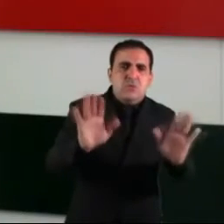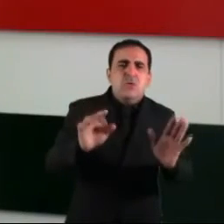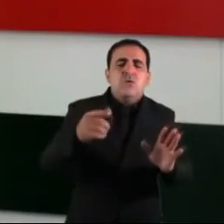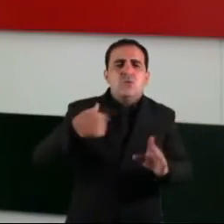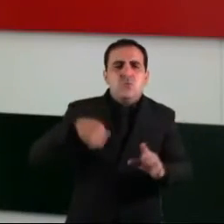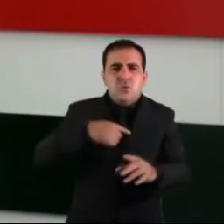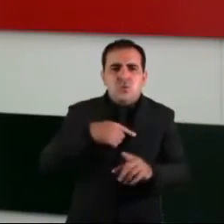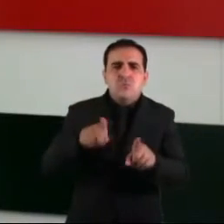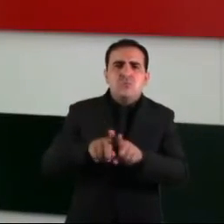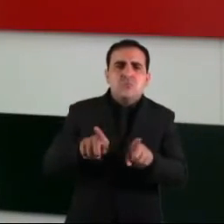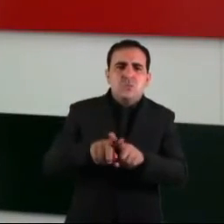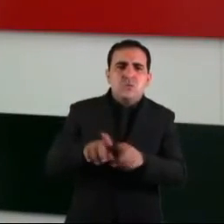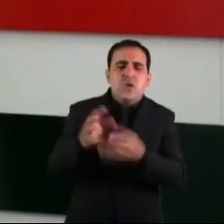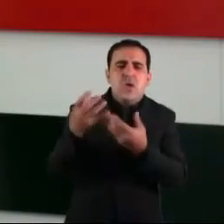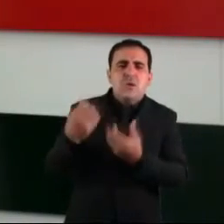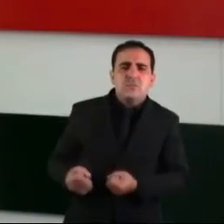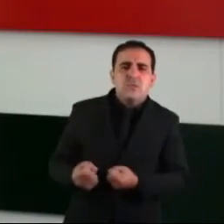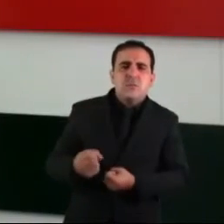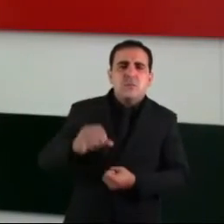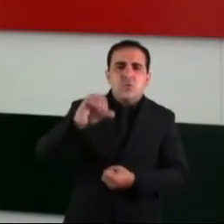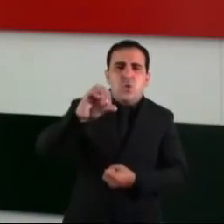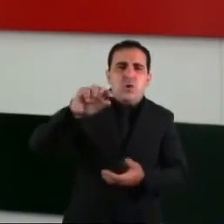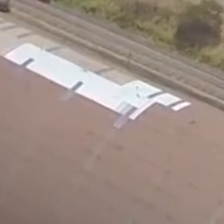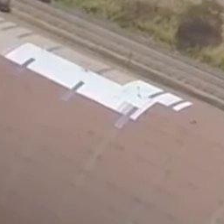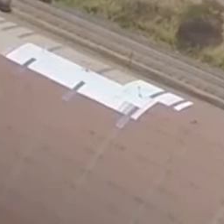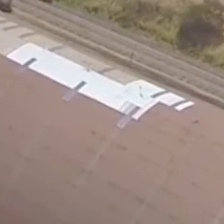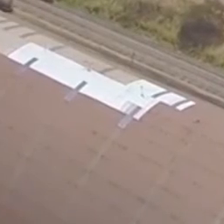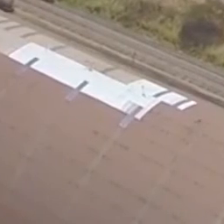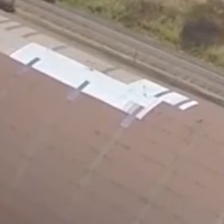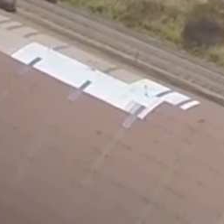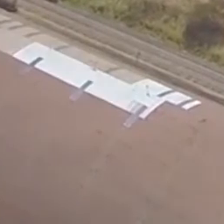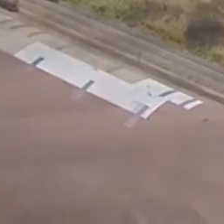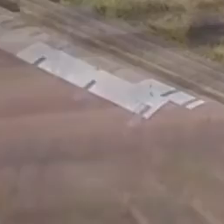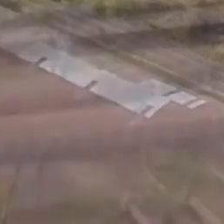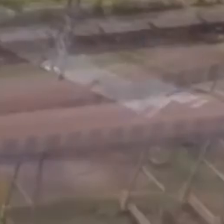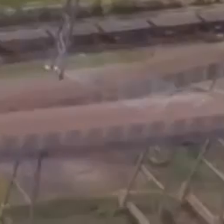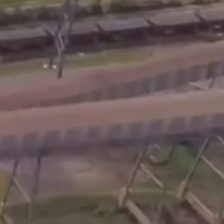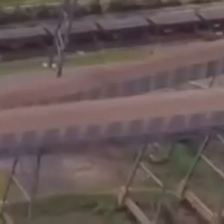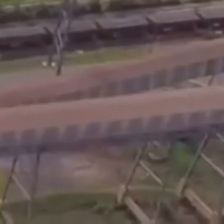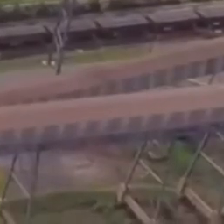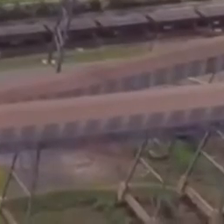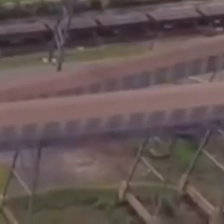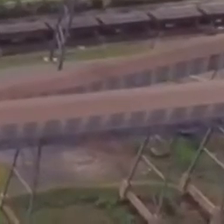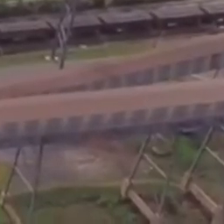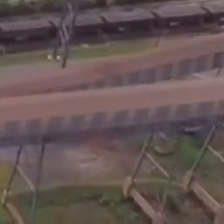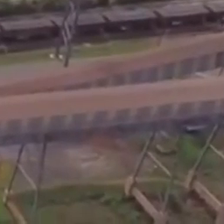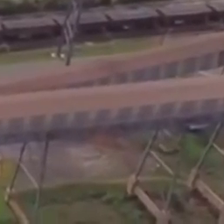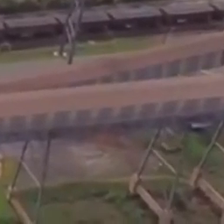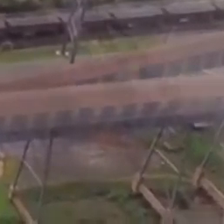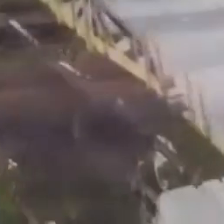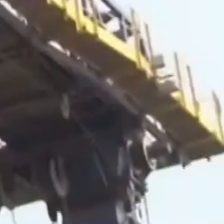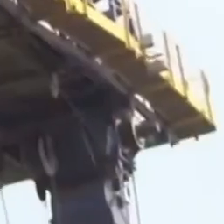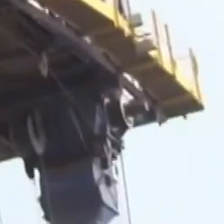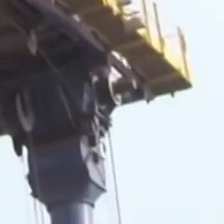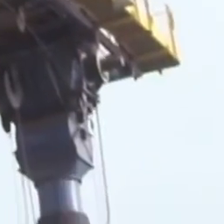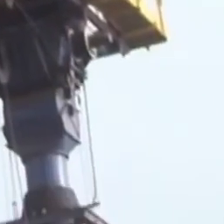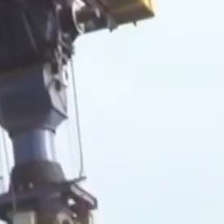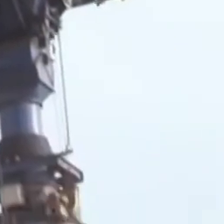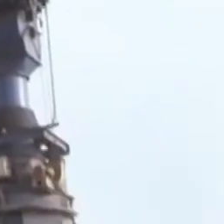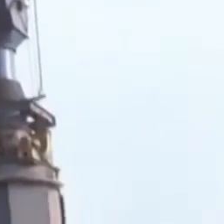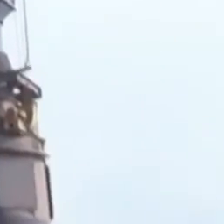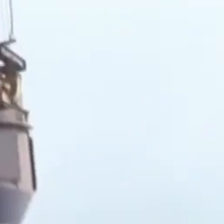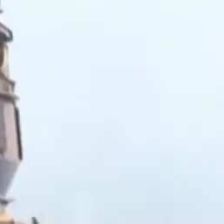contrário, a gente percebeu no complexo novas contratações. Com resultados expressivos, o porto do Itaqui já é